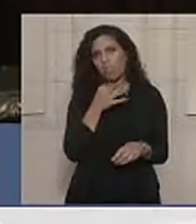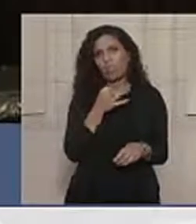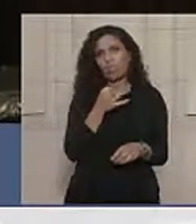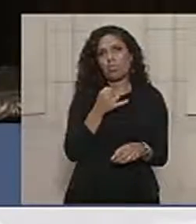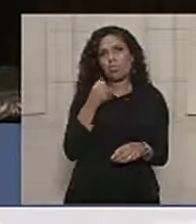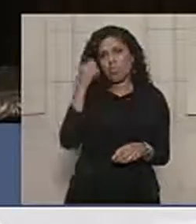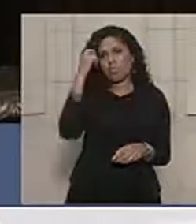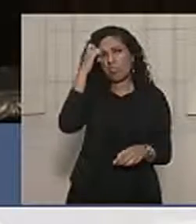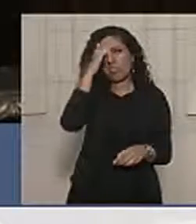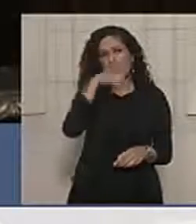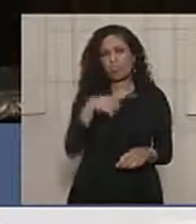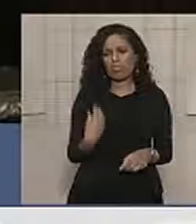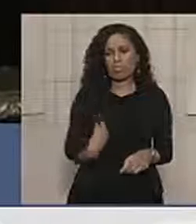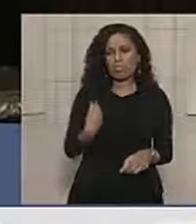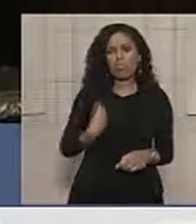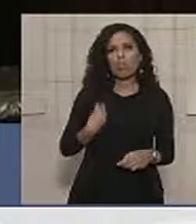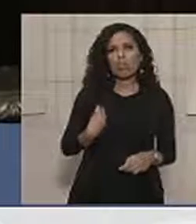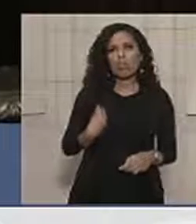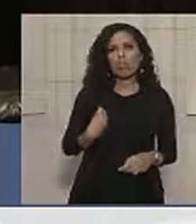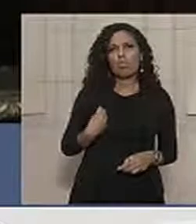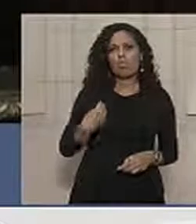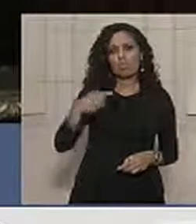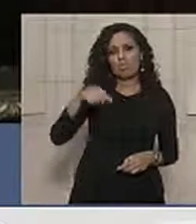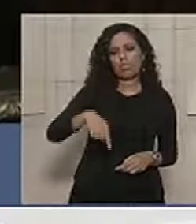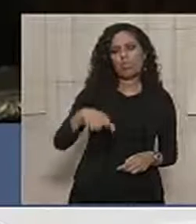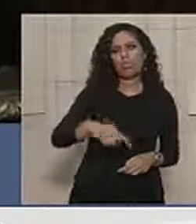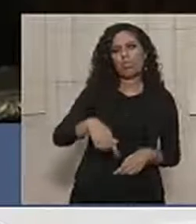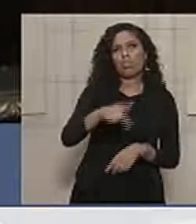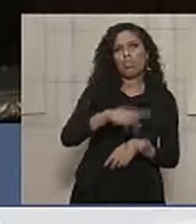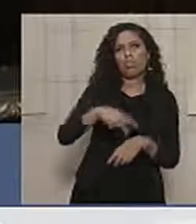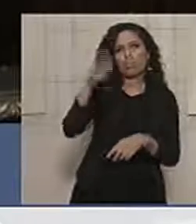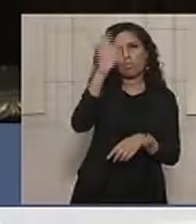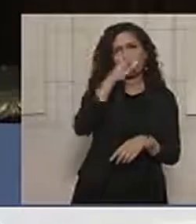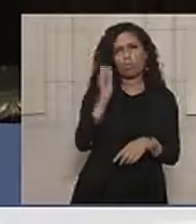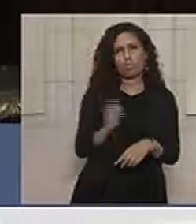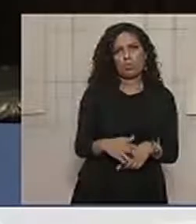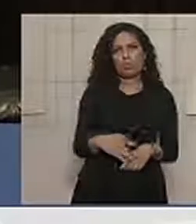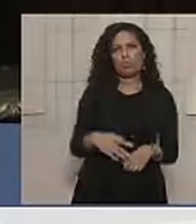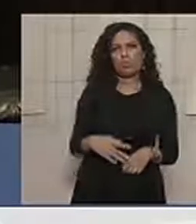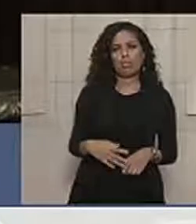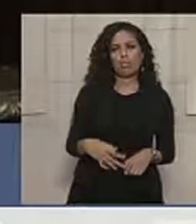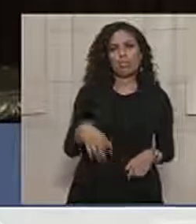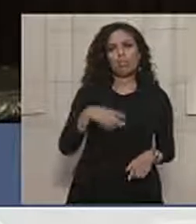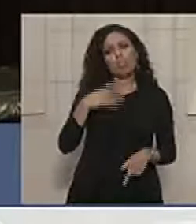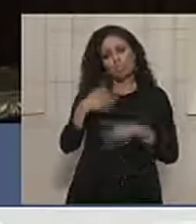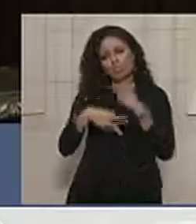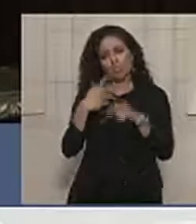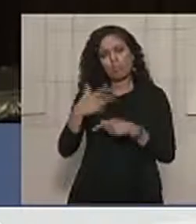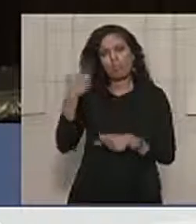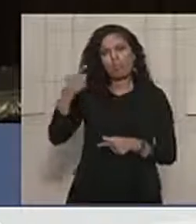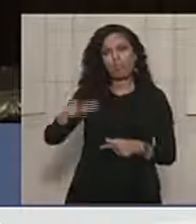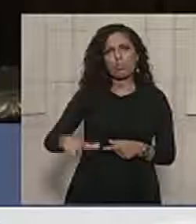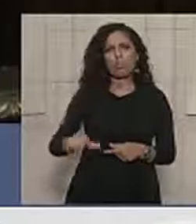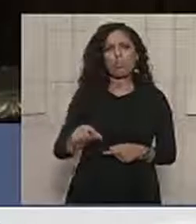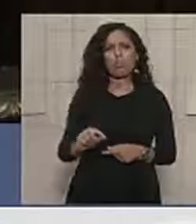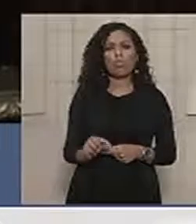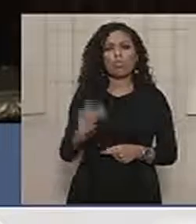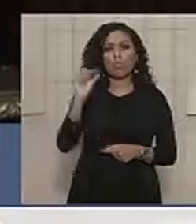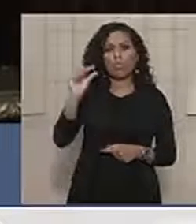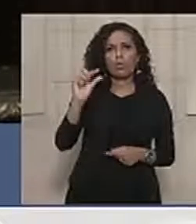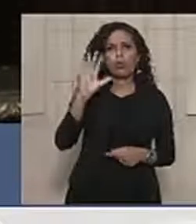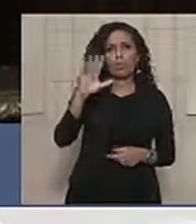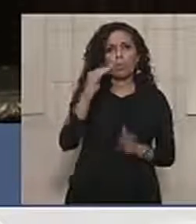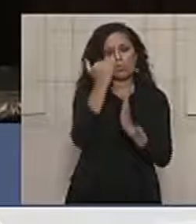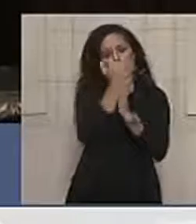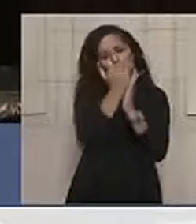tão difícil que nós vivemos no Estado brasileiro, e vou ser um pouco repetitiva para dizer que os